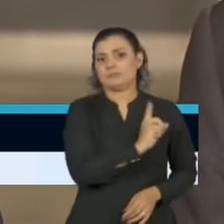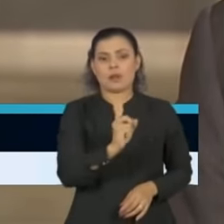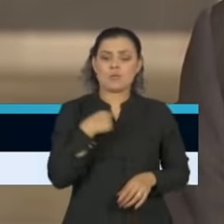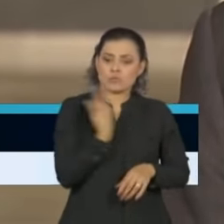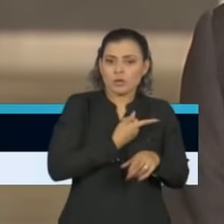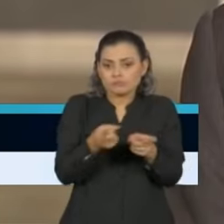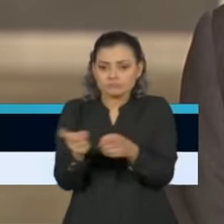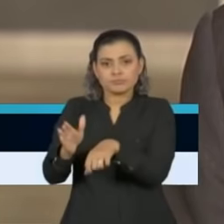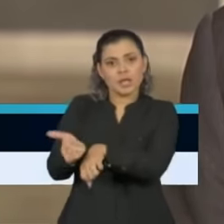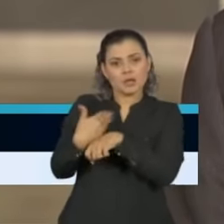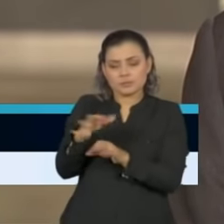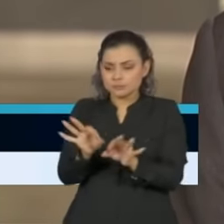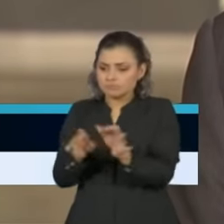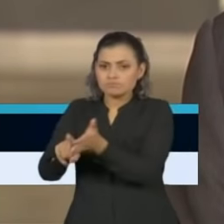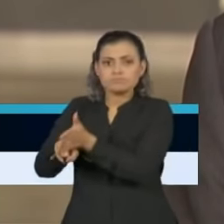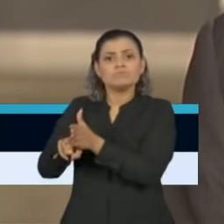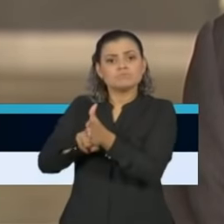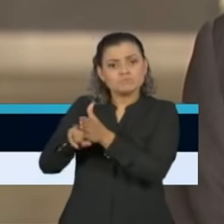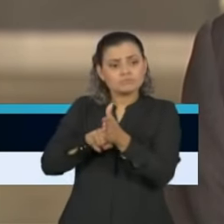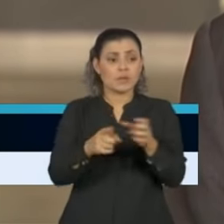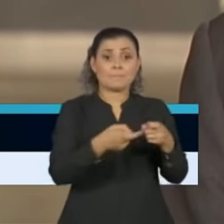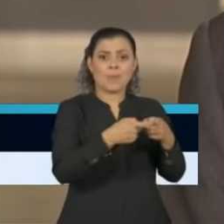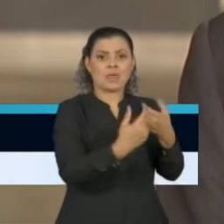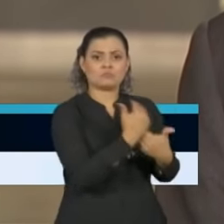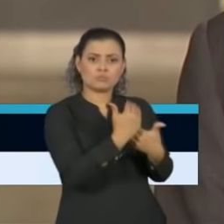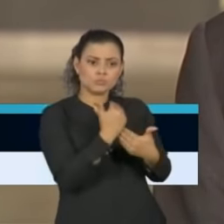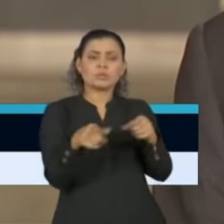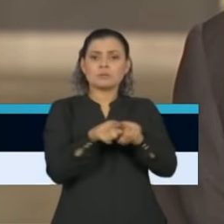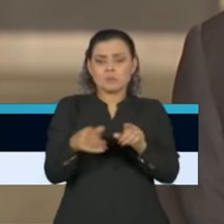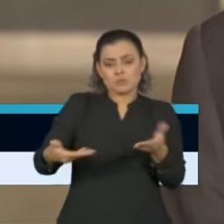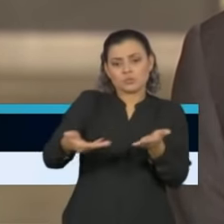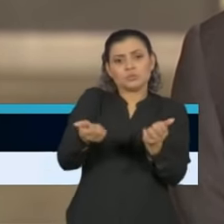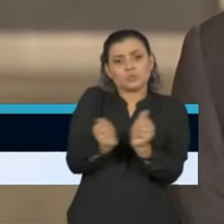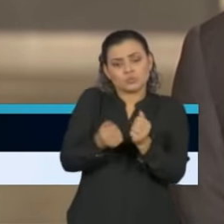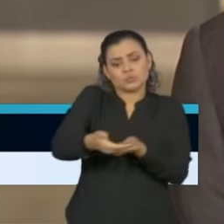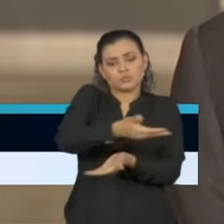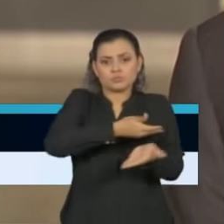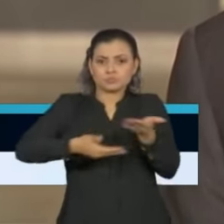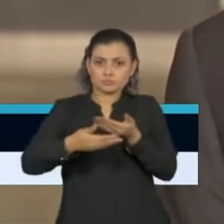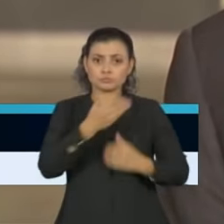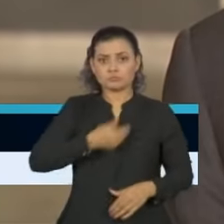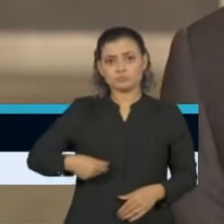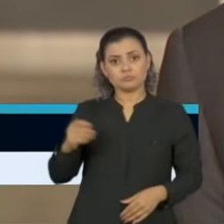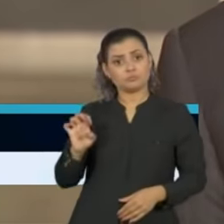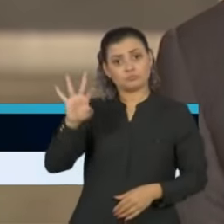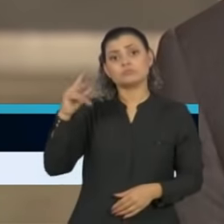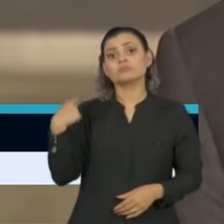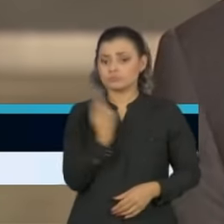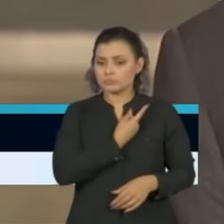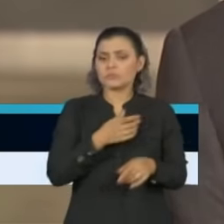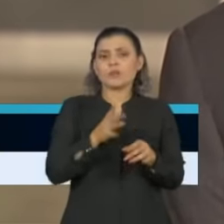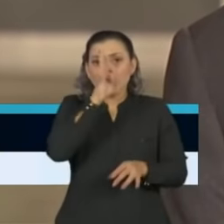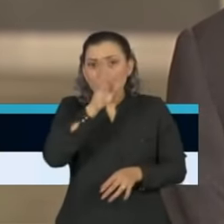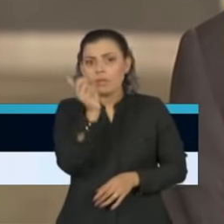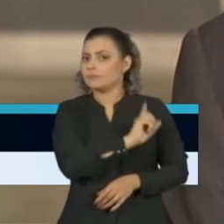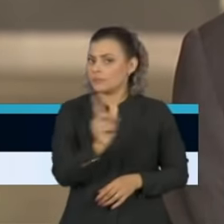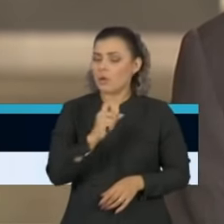de especialistas em infectologia e epidemias. O Governo do Estado de São Paulo toma decisões fundamentadas e não